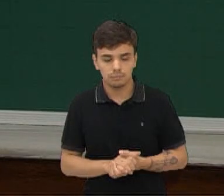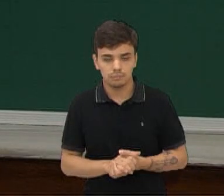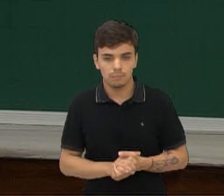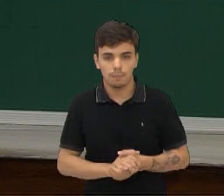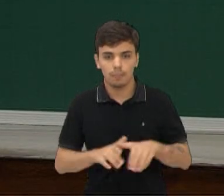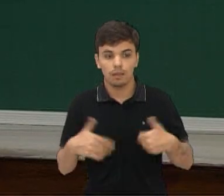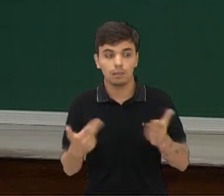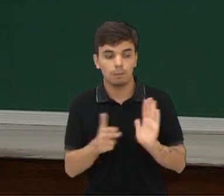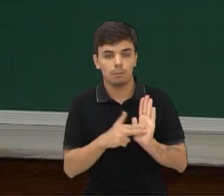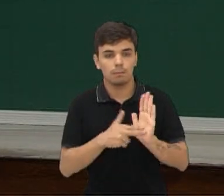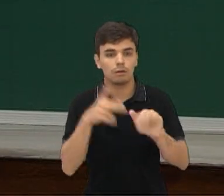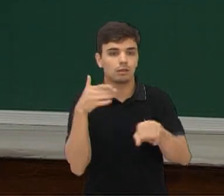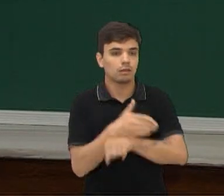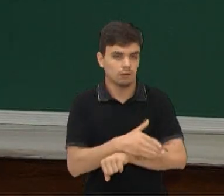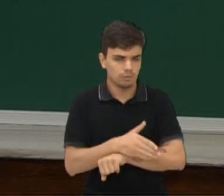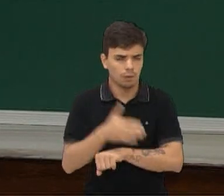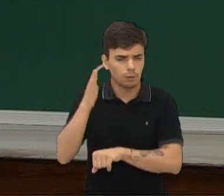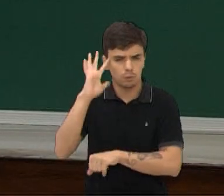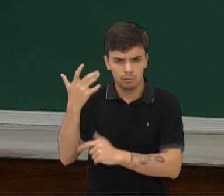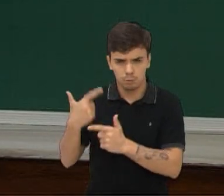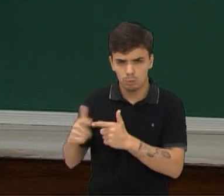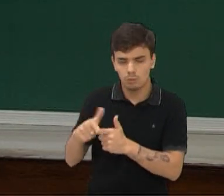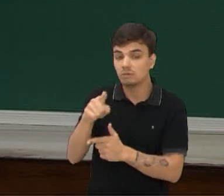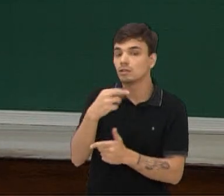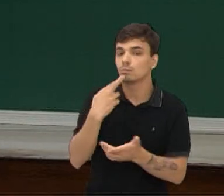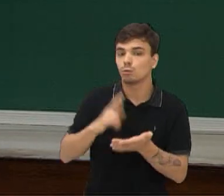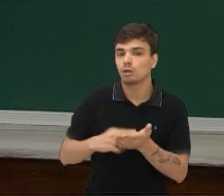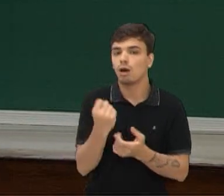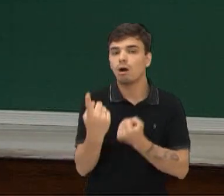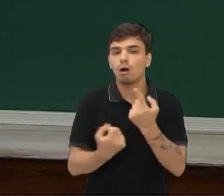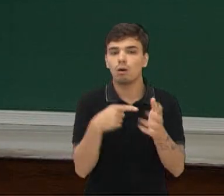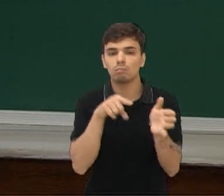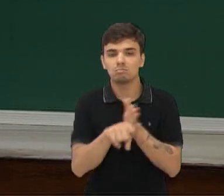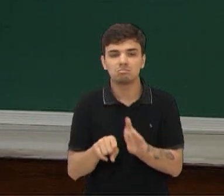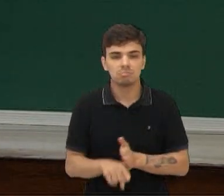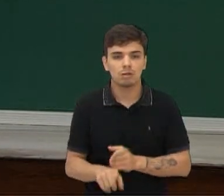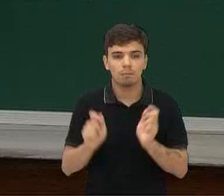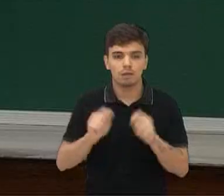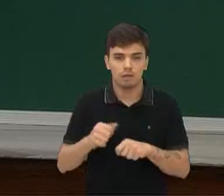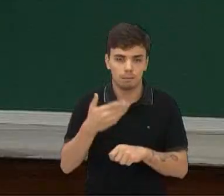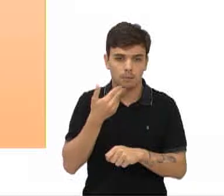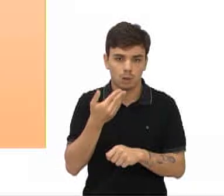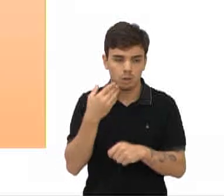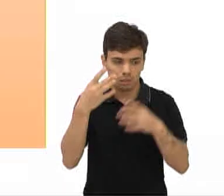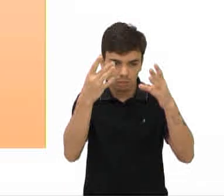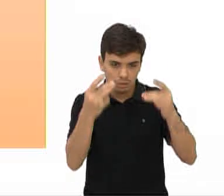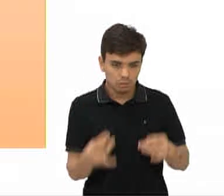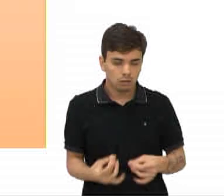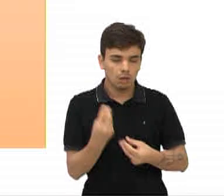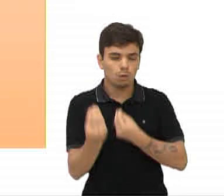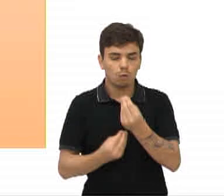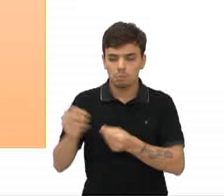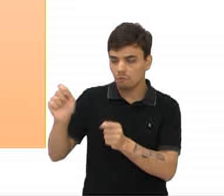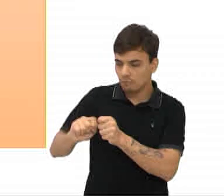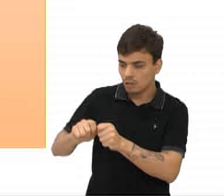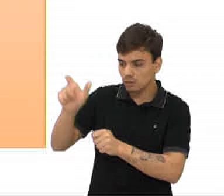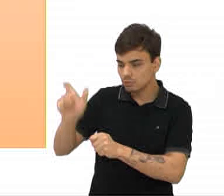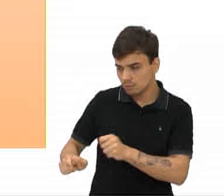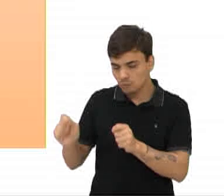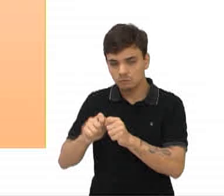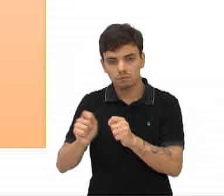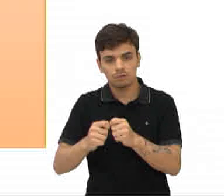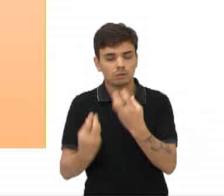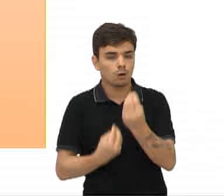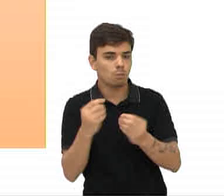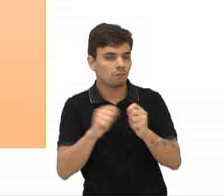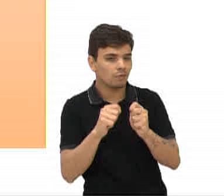Então, na proposta de intervenção, talvez você tenha que responder algumas questões para que ela fique detalhada. O que vai ser feito, quem vai fazer, como vai